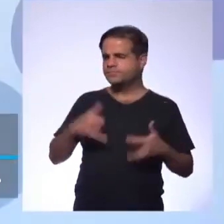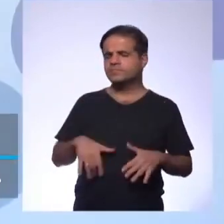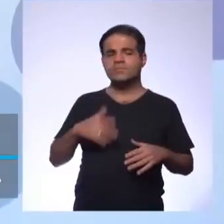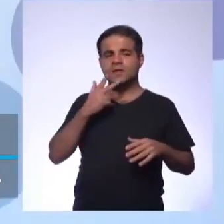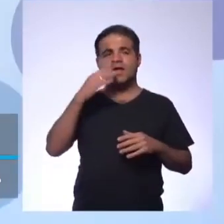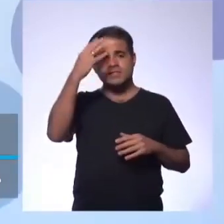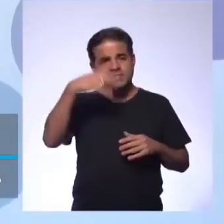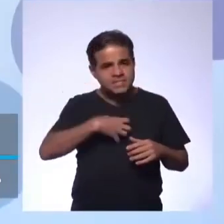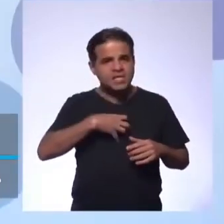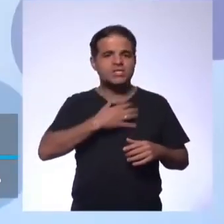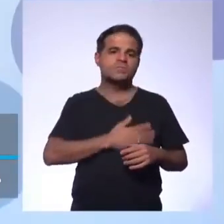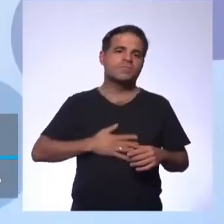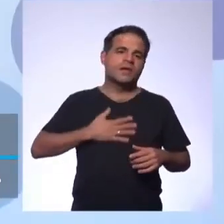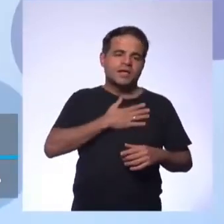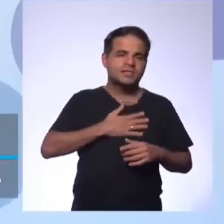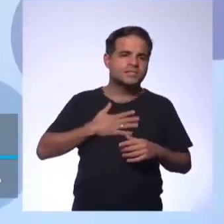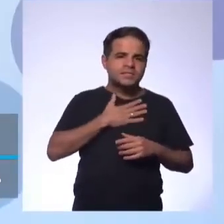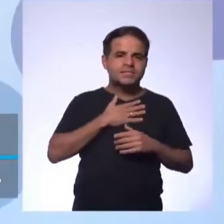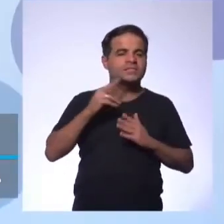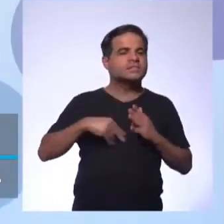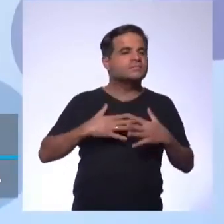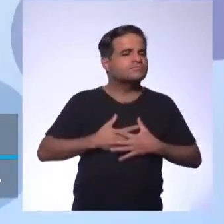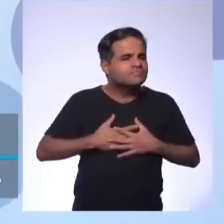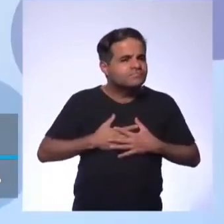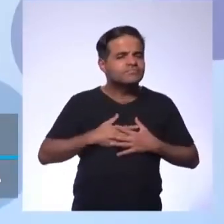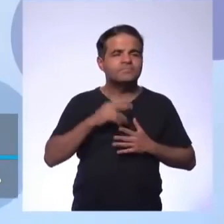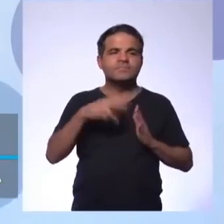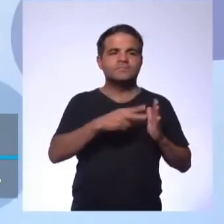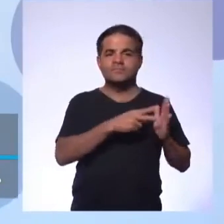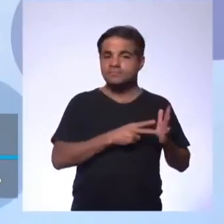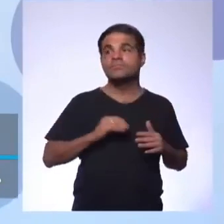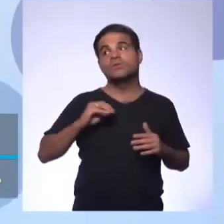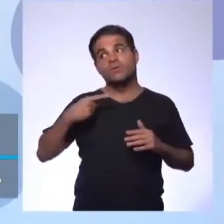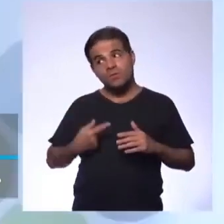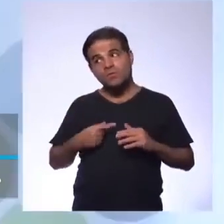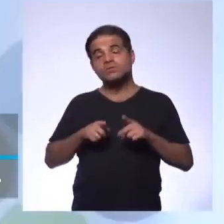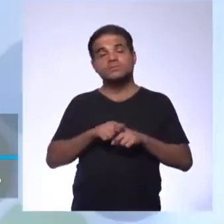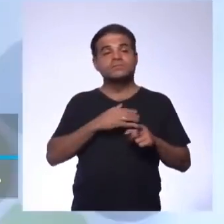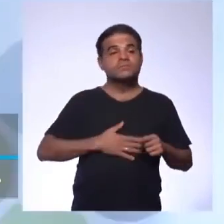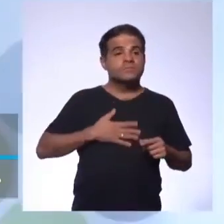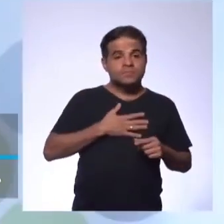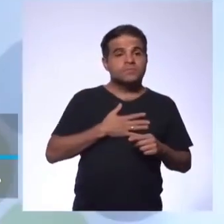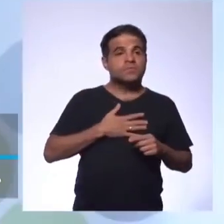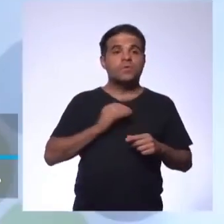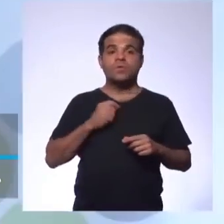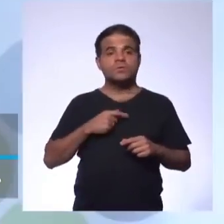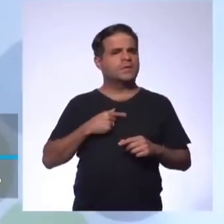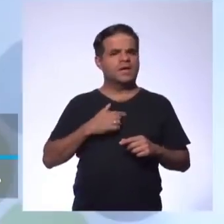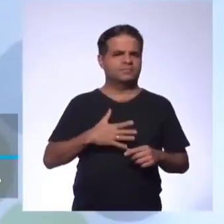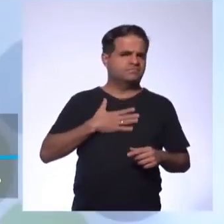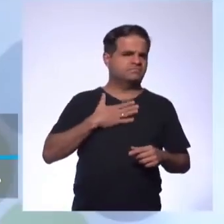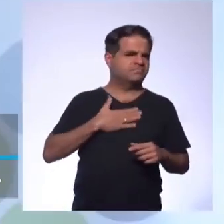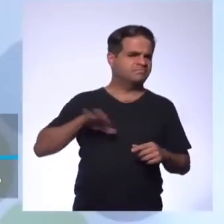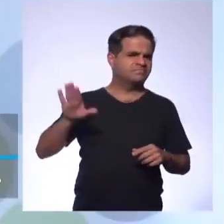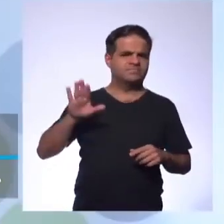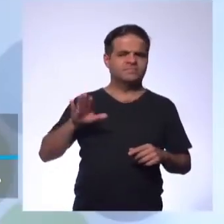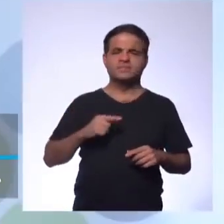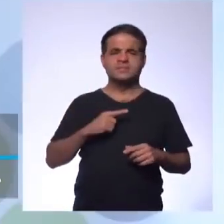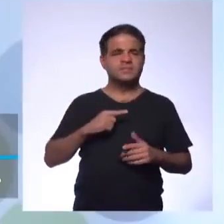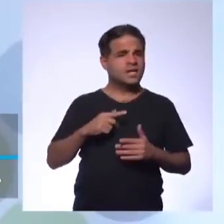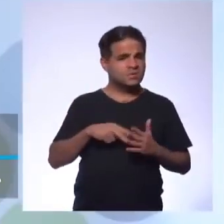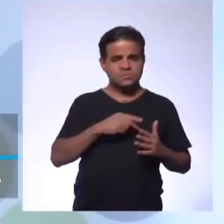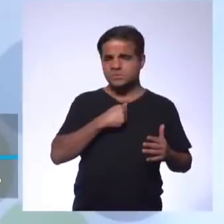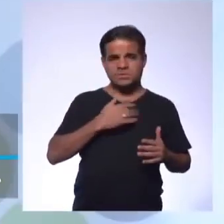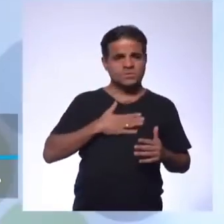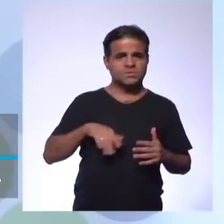aquele que sente prazer na leitura, que sente prazer em ler. Ou prazer ou desprazer, porque tem leitura que não é para gostar, não. Quando eu